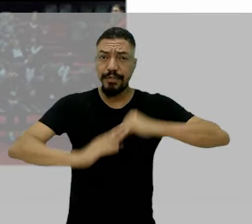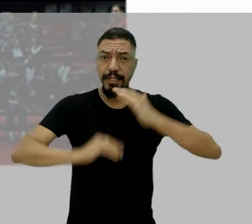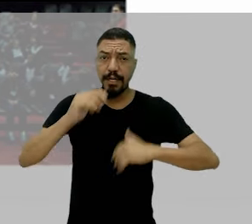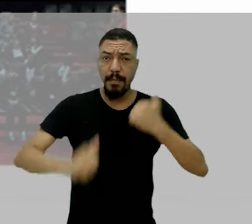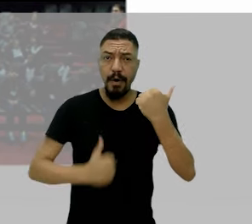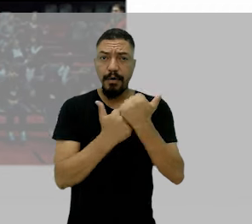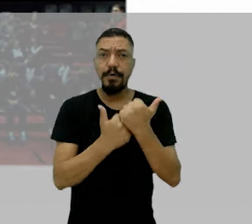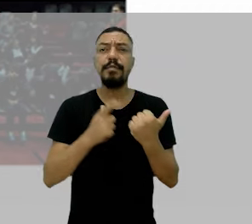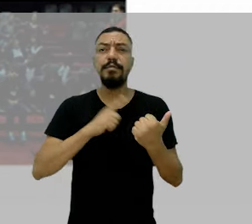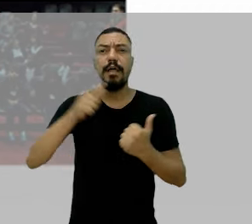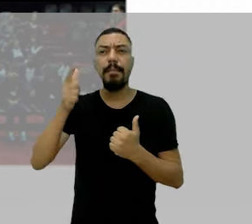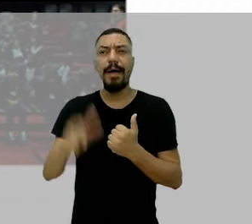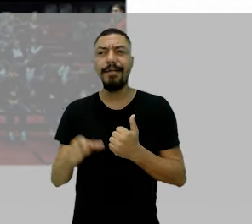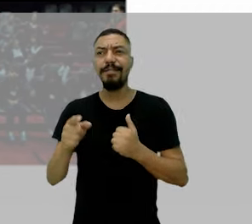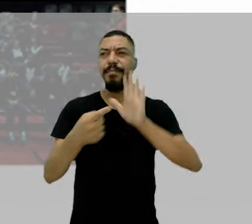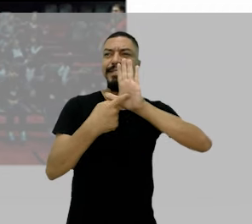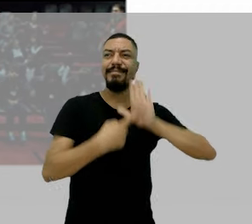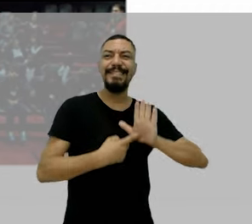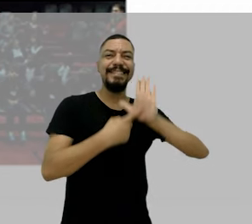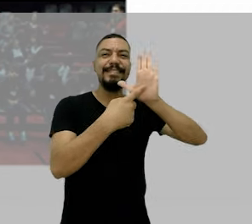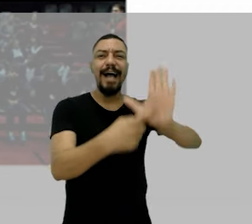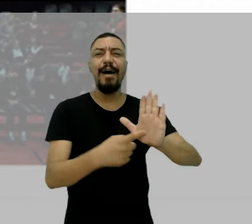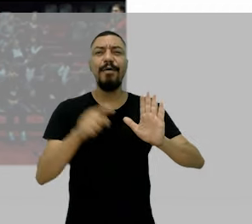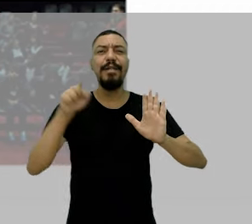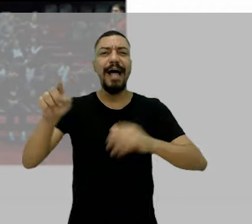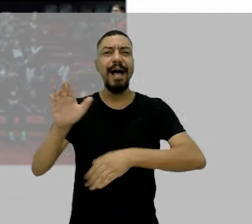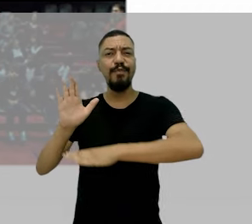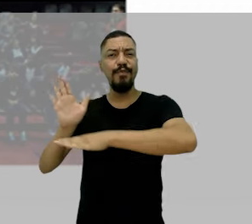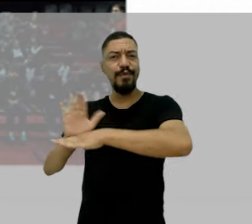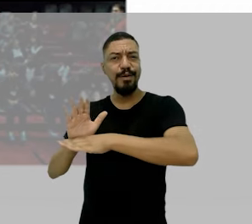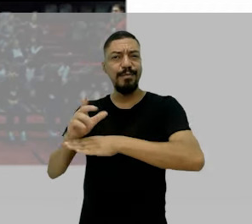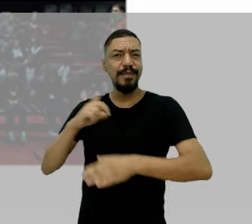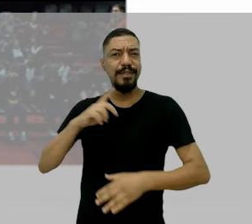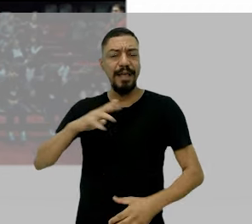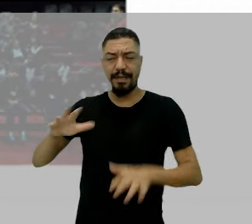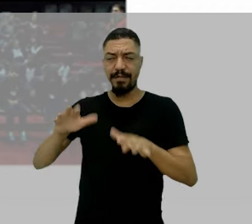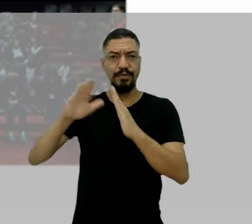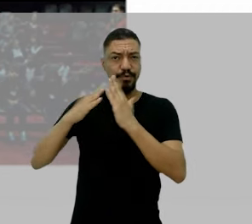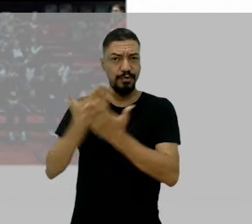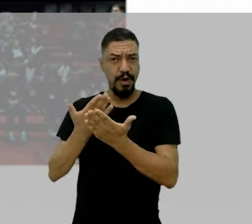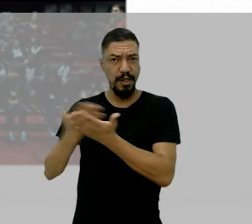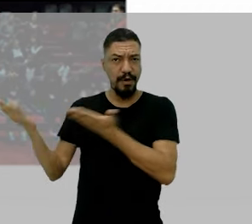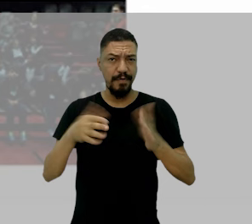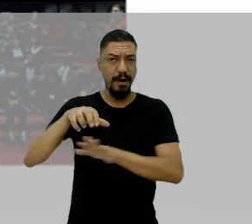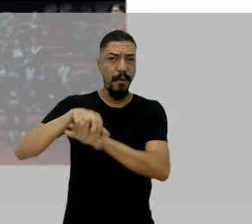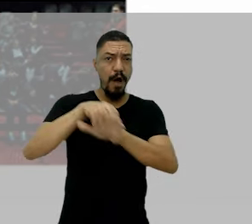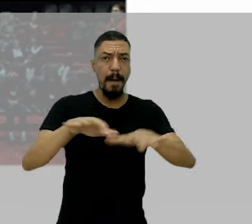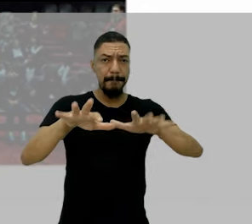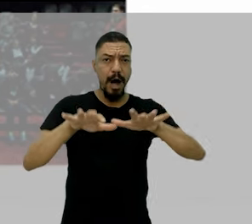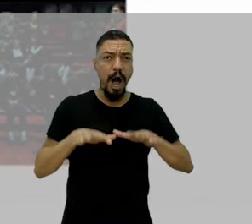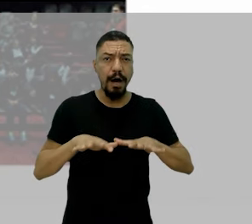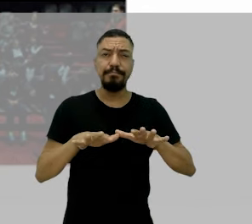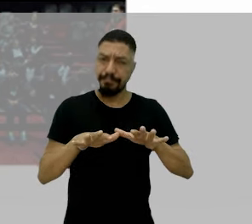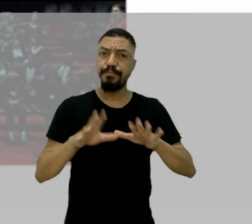vai fazer uma exibição do nosso filme com a presença de escolas. Vai para o relatório também. Vai a